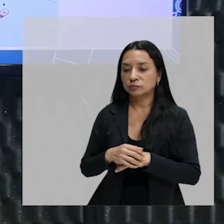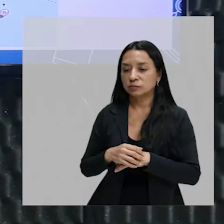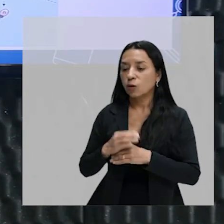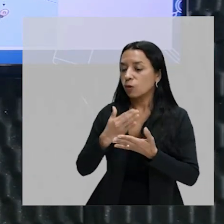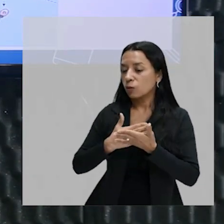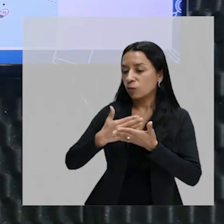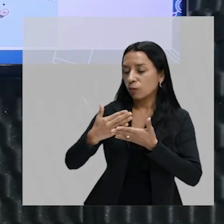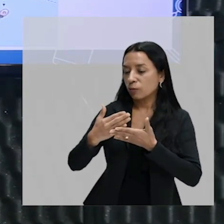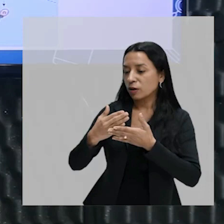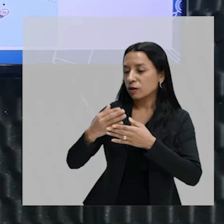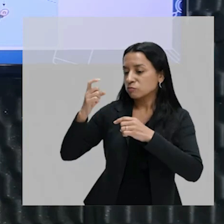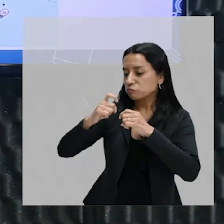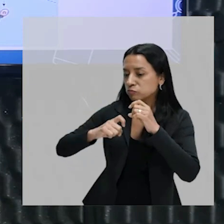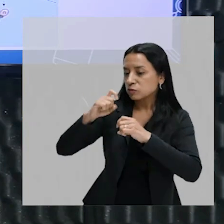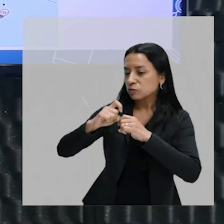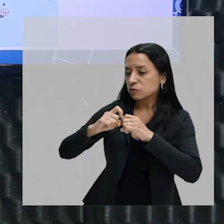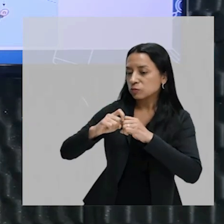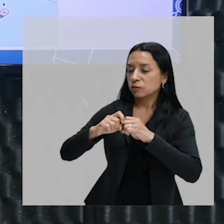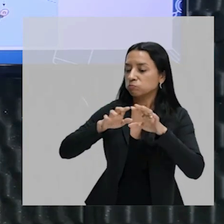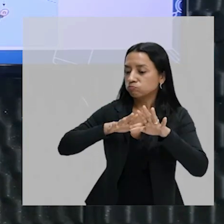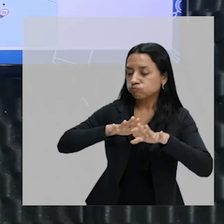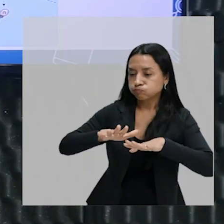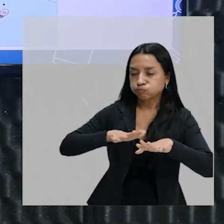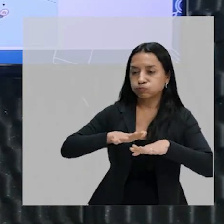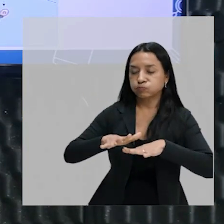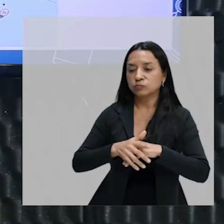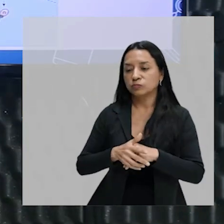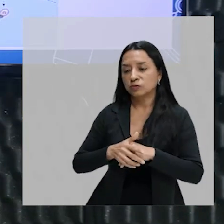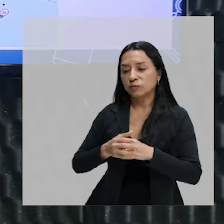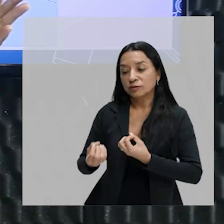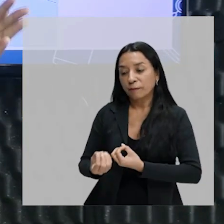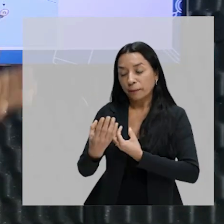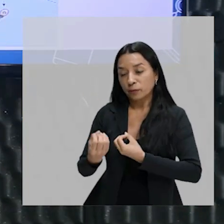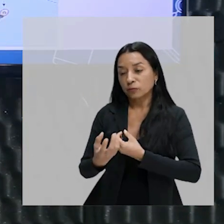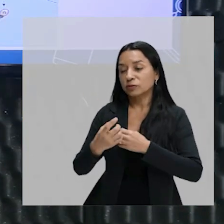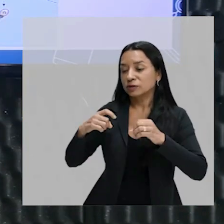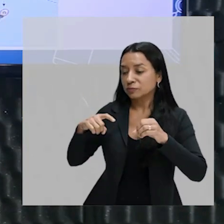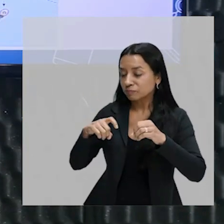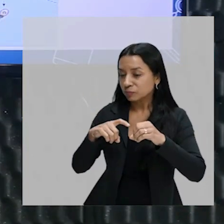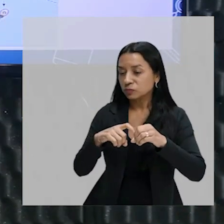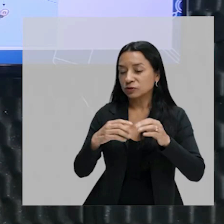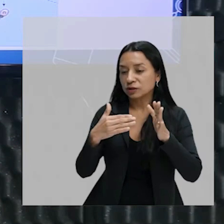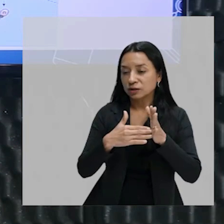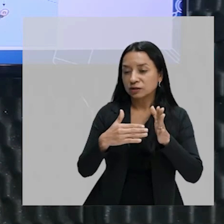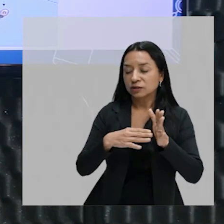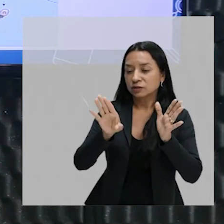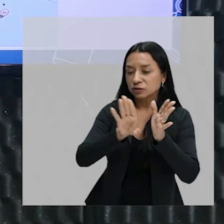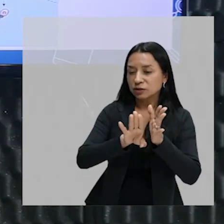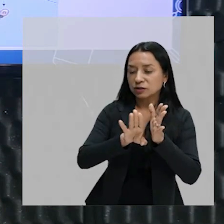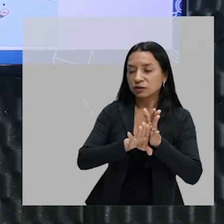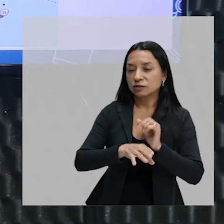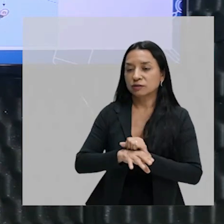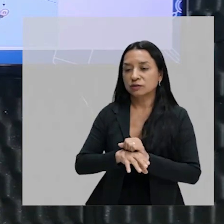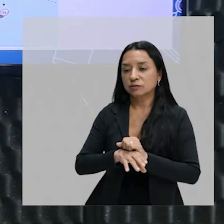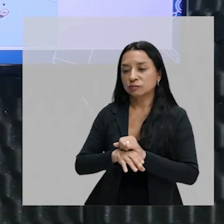ativo né E aí ele começa a produzir espermatozoides até chegar a andropausa que é quando